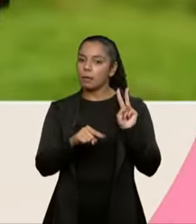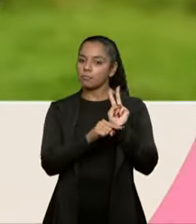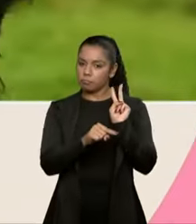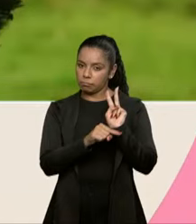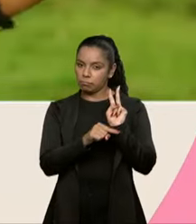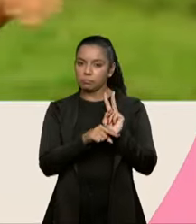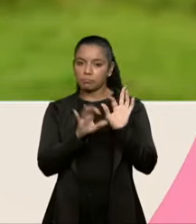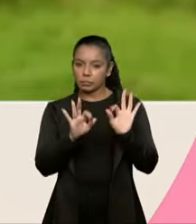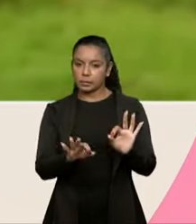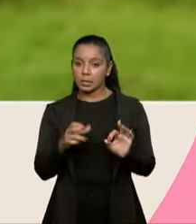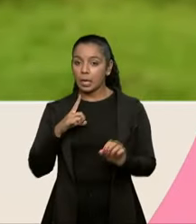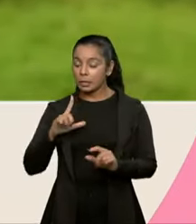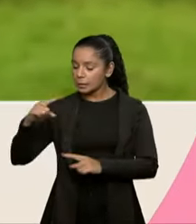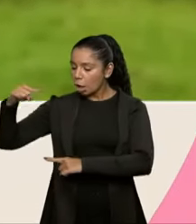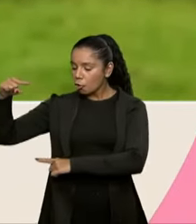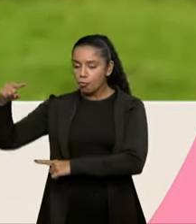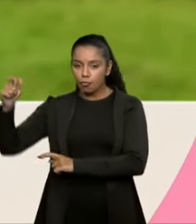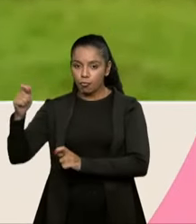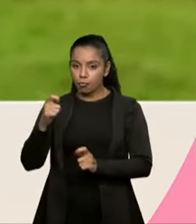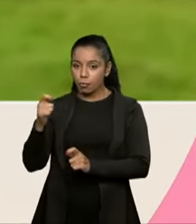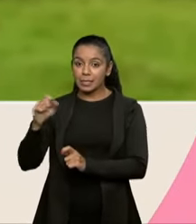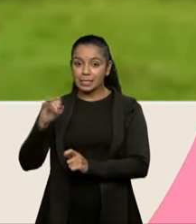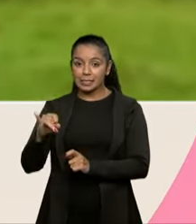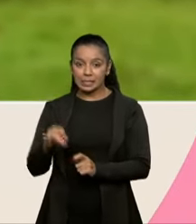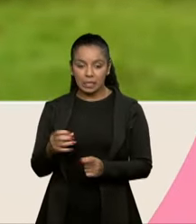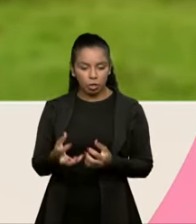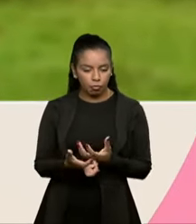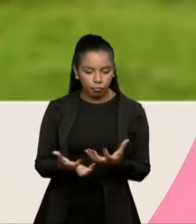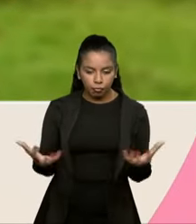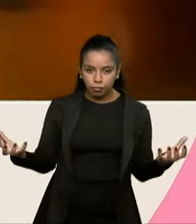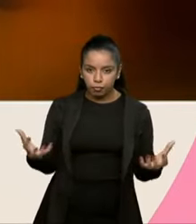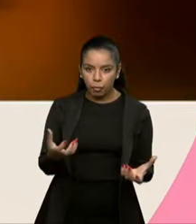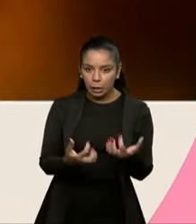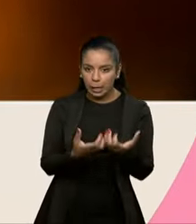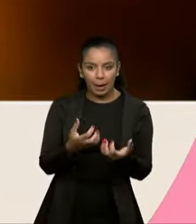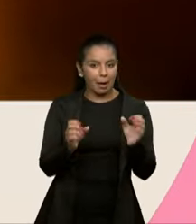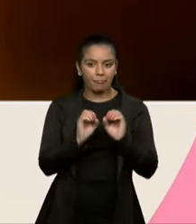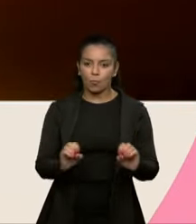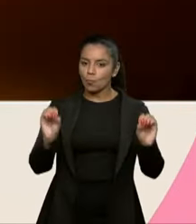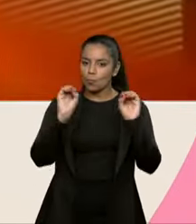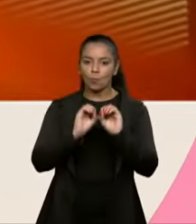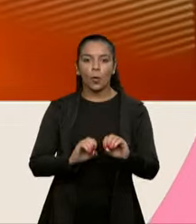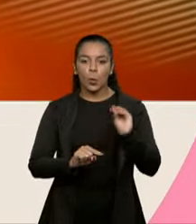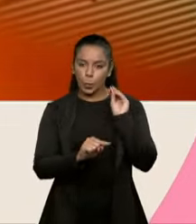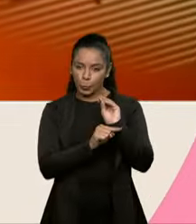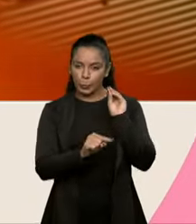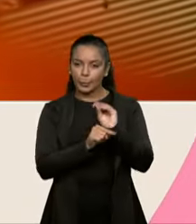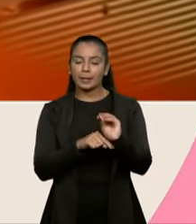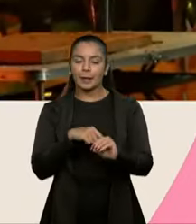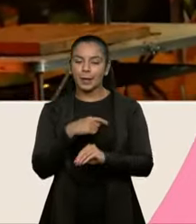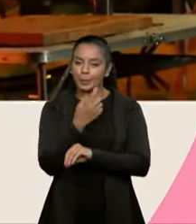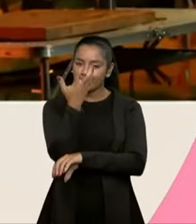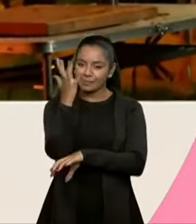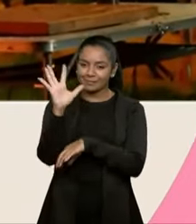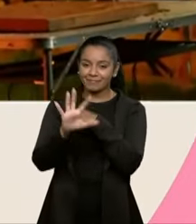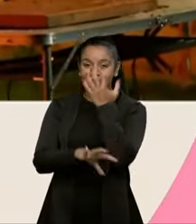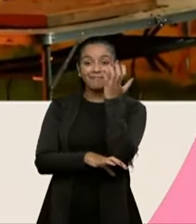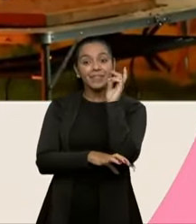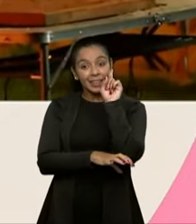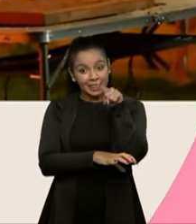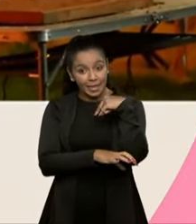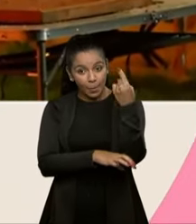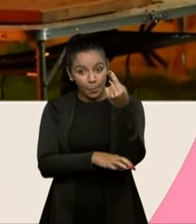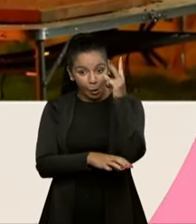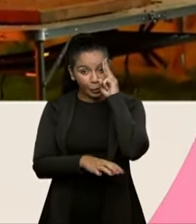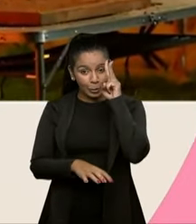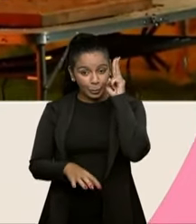camada, o extintor tá do lado do carro, sem a gente queimar grama, sem a gente queimar nada, cuidando da natureza. Mas depois de muitas histórias